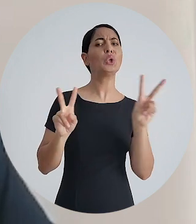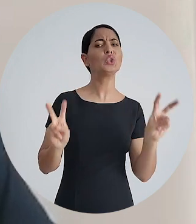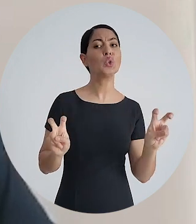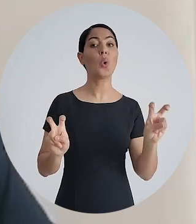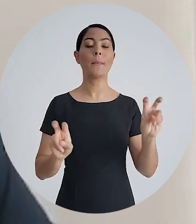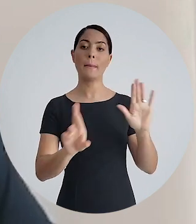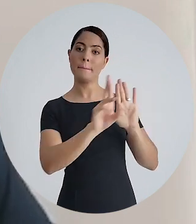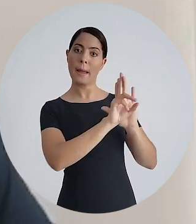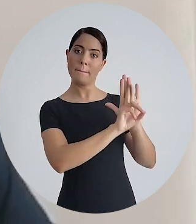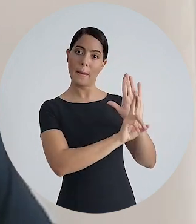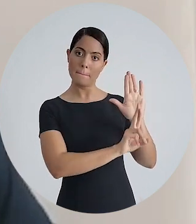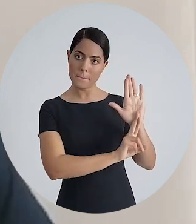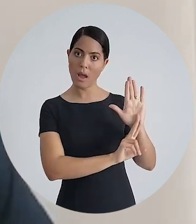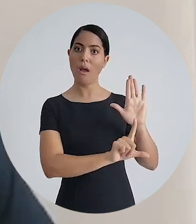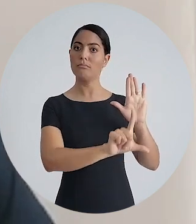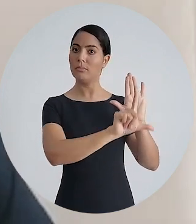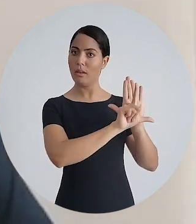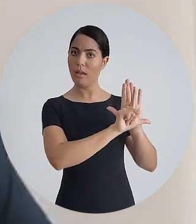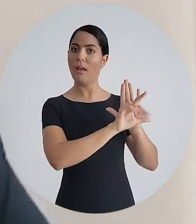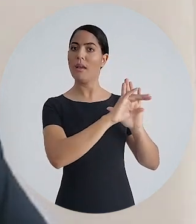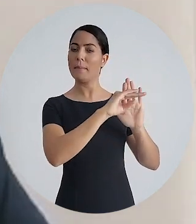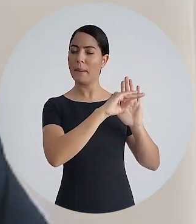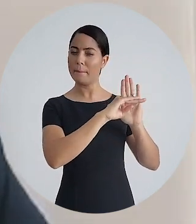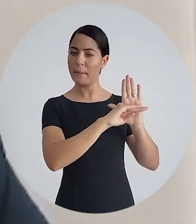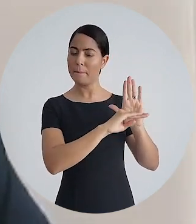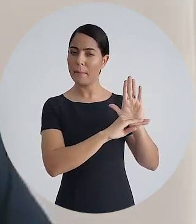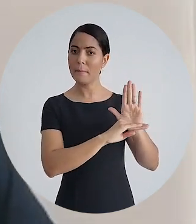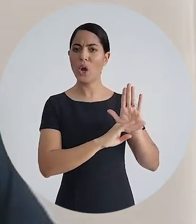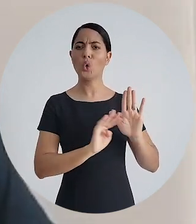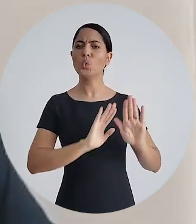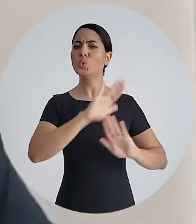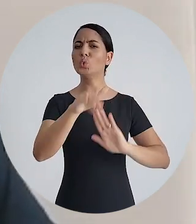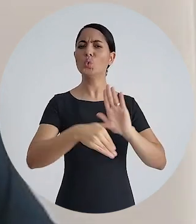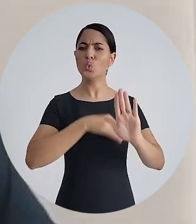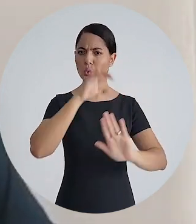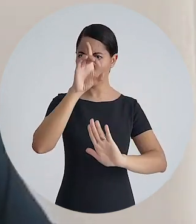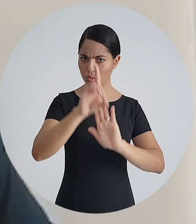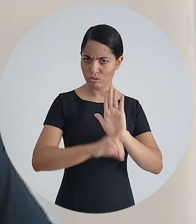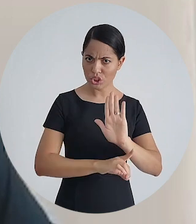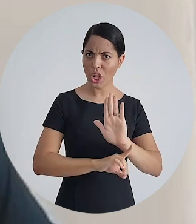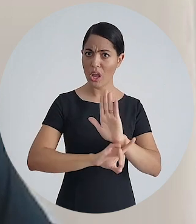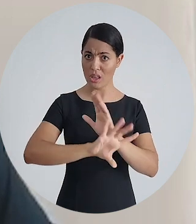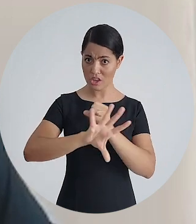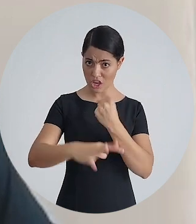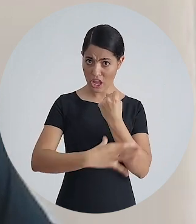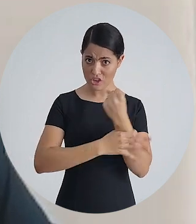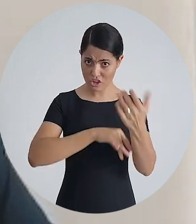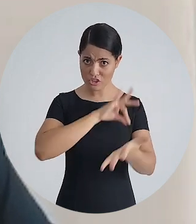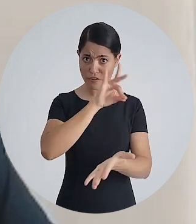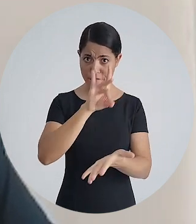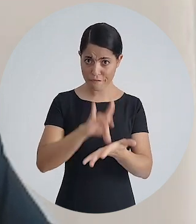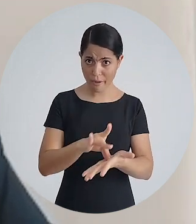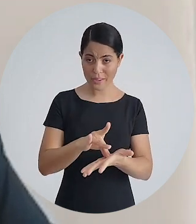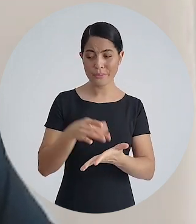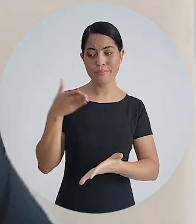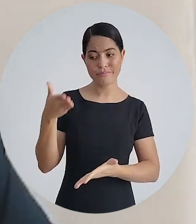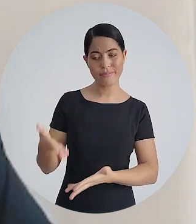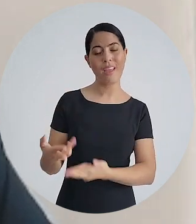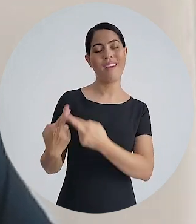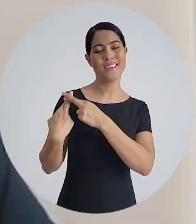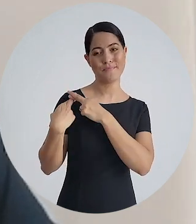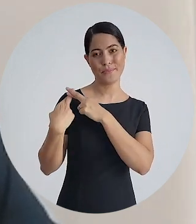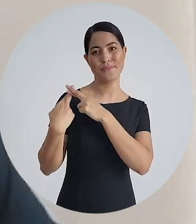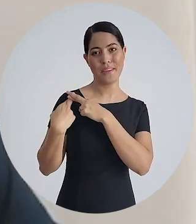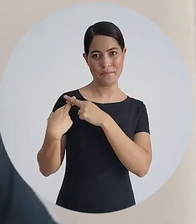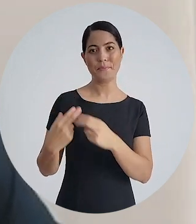pelas normas que traçaram ao longo desses anos todos os direitos que vieram a ser garantidos